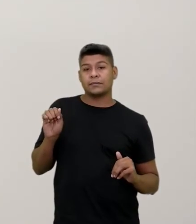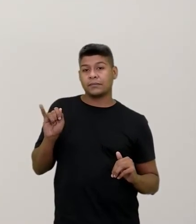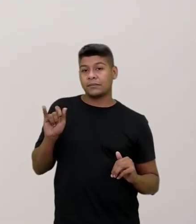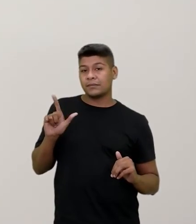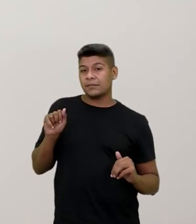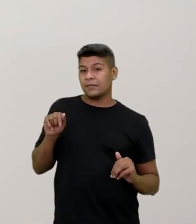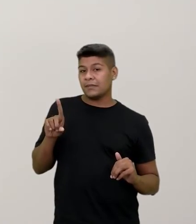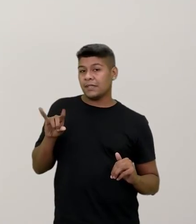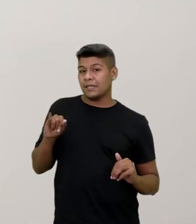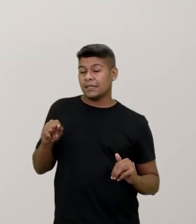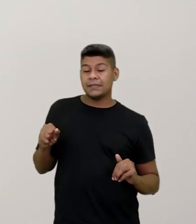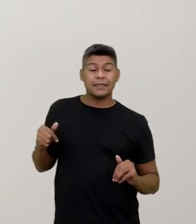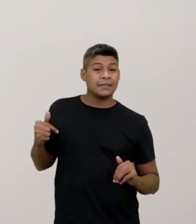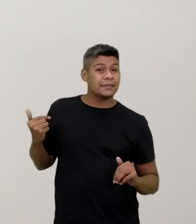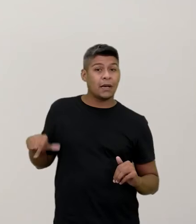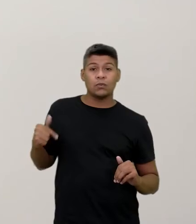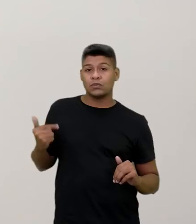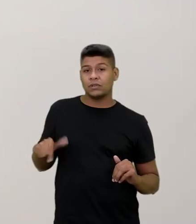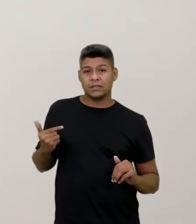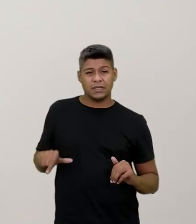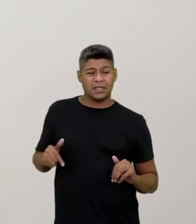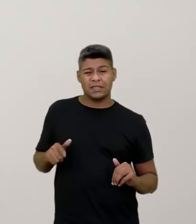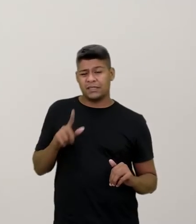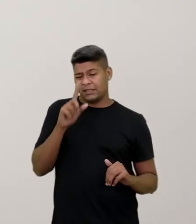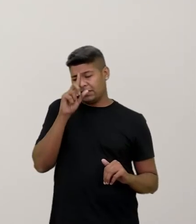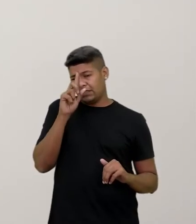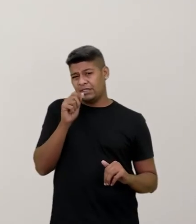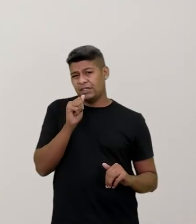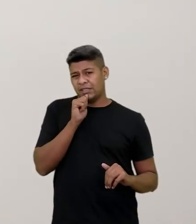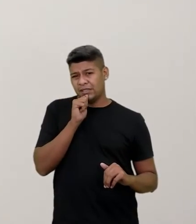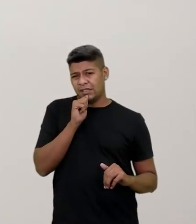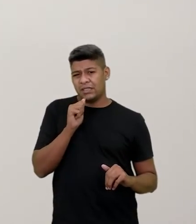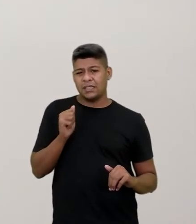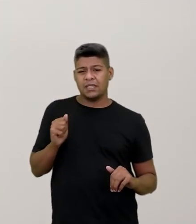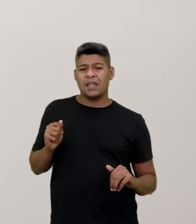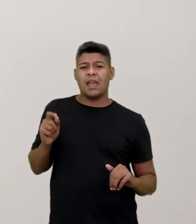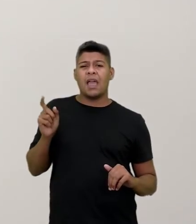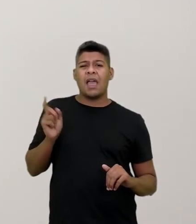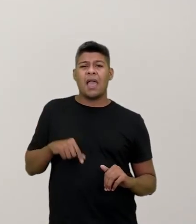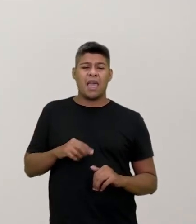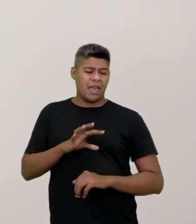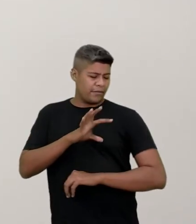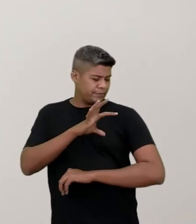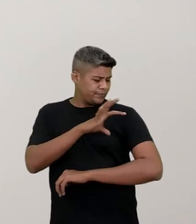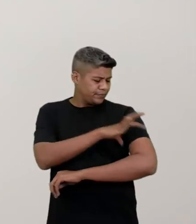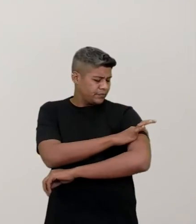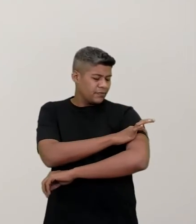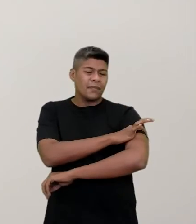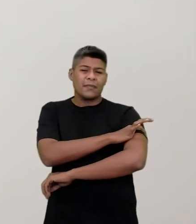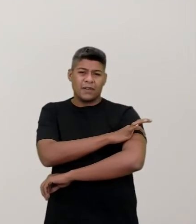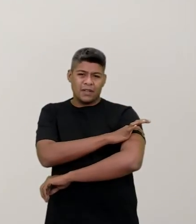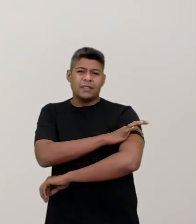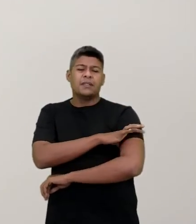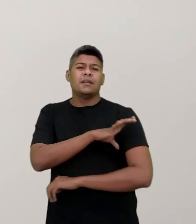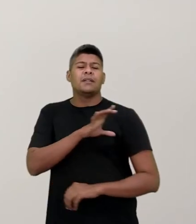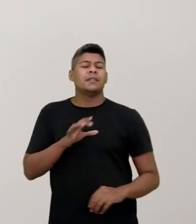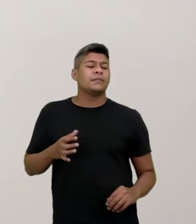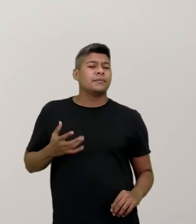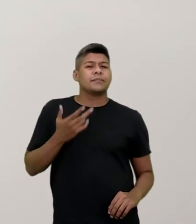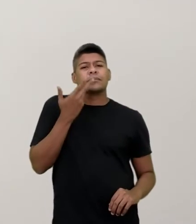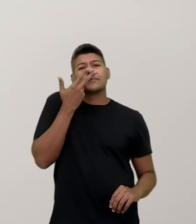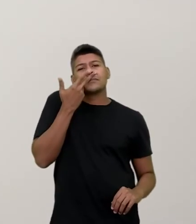meio estranho, né? Porque eles usam um Prajed, que é uma coisa que se coloca no braço, que serve